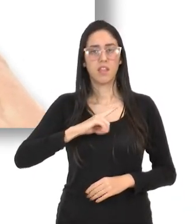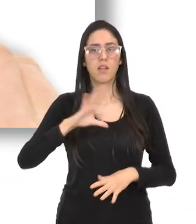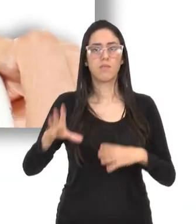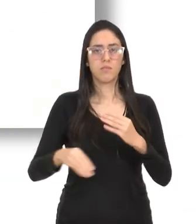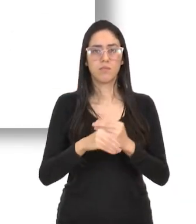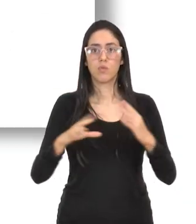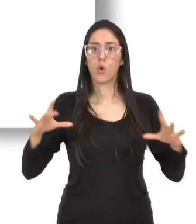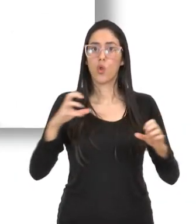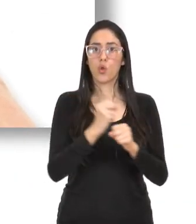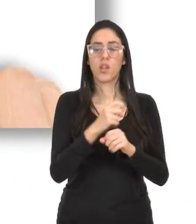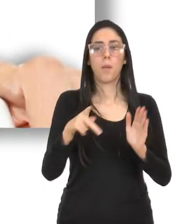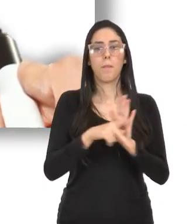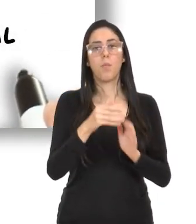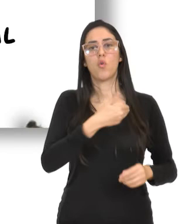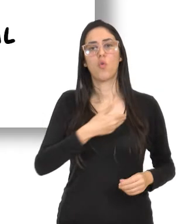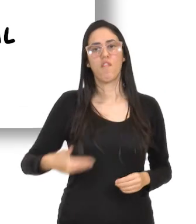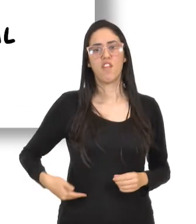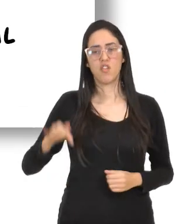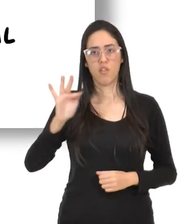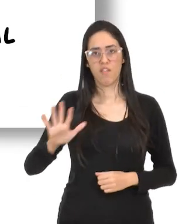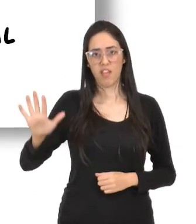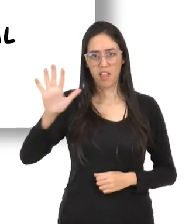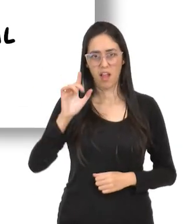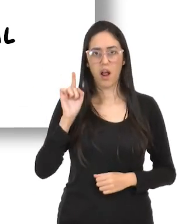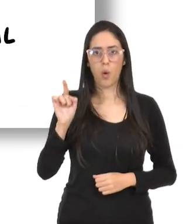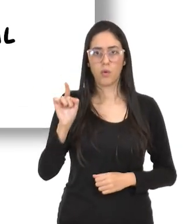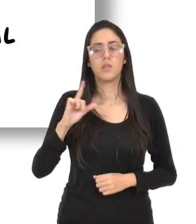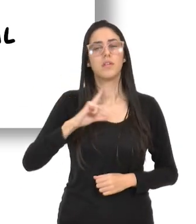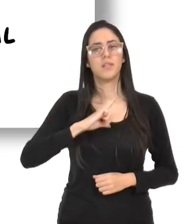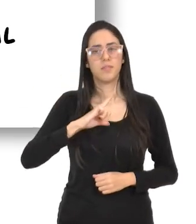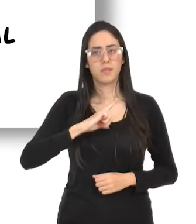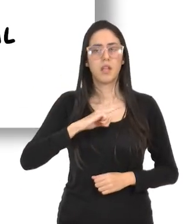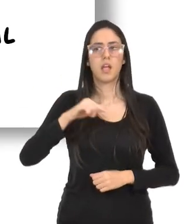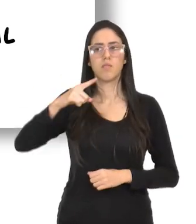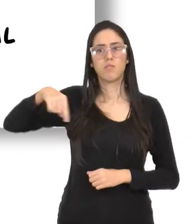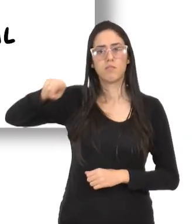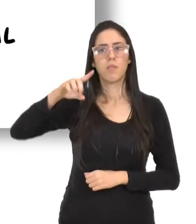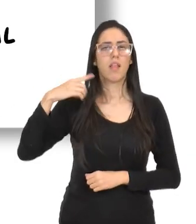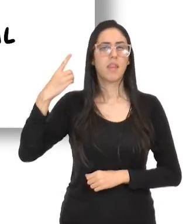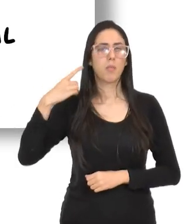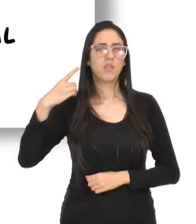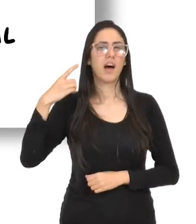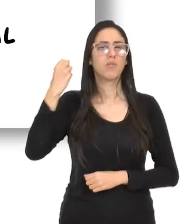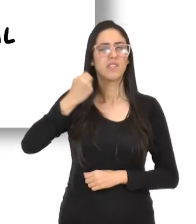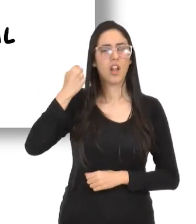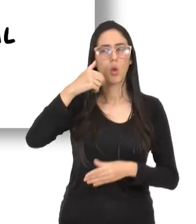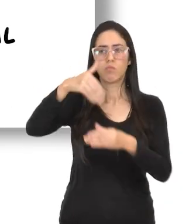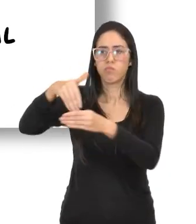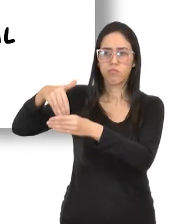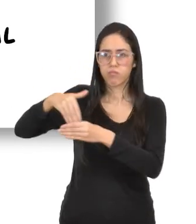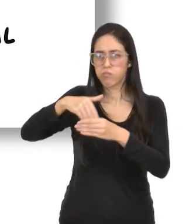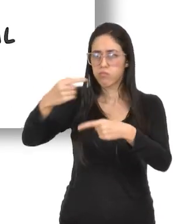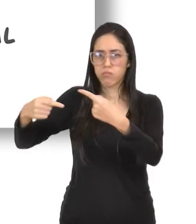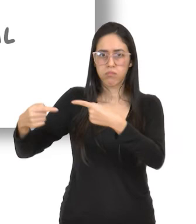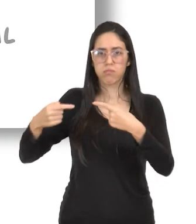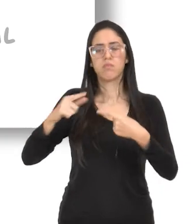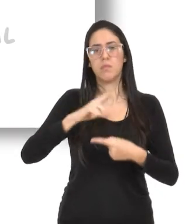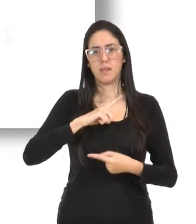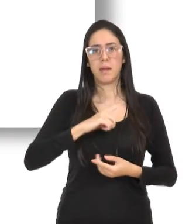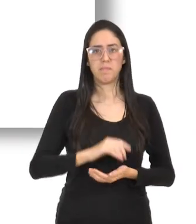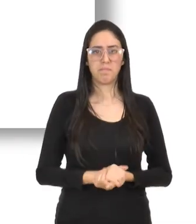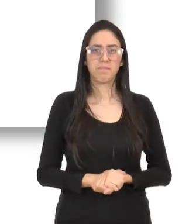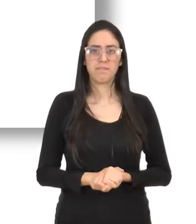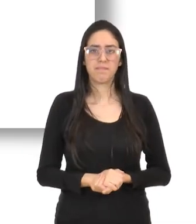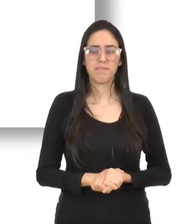ao montante global do governo federal e sua destinação é votada pelos deputados e senadores que escolhem o destino das